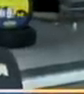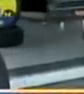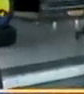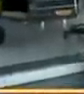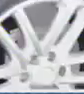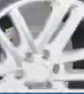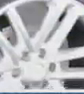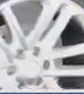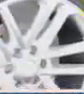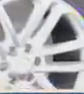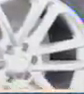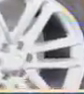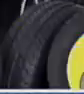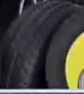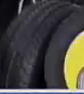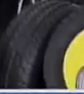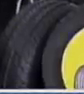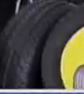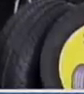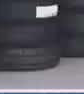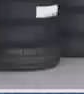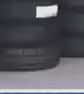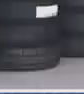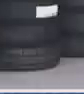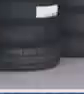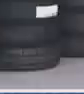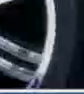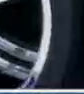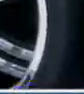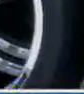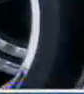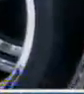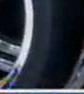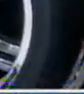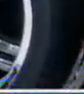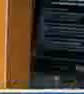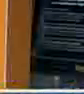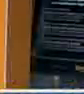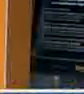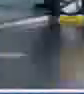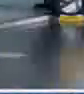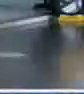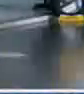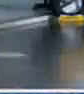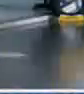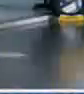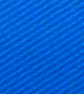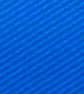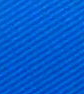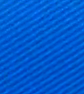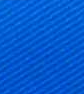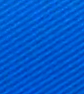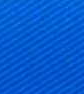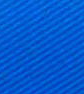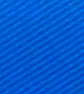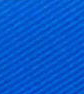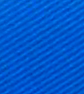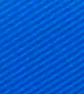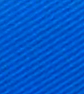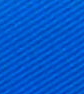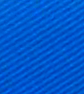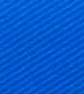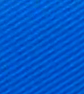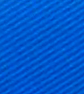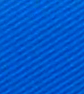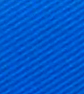Pneus Multimarcas, o maior estoque, a maior variedade de marcas e modelos de pneus da região. Aproveite a super promoção. Pneu Pirelli Scorpion, aro 16